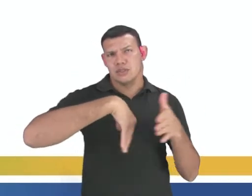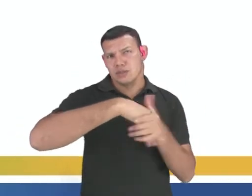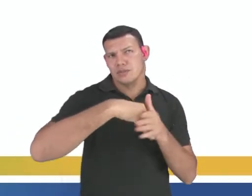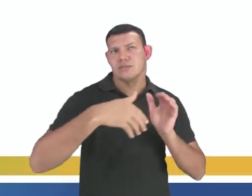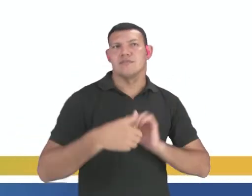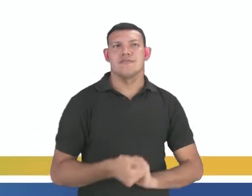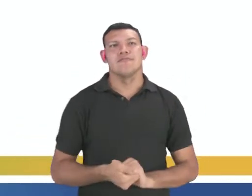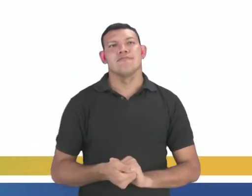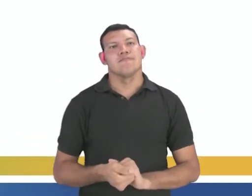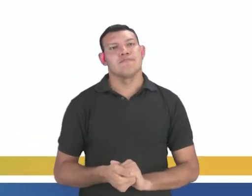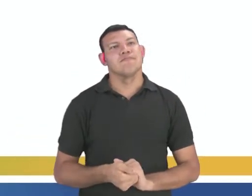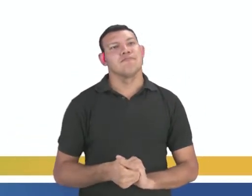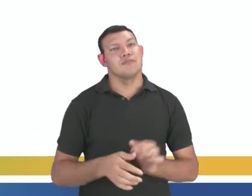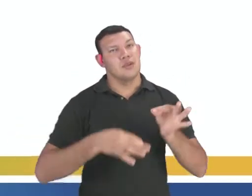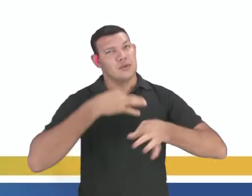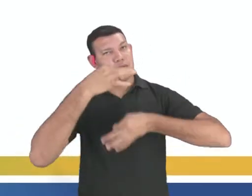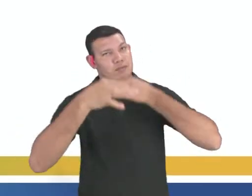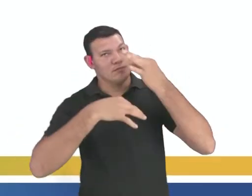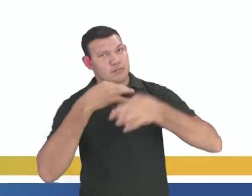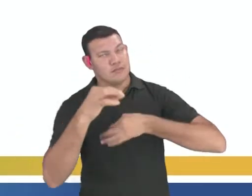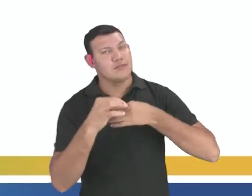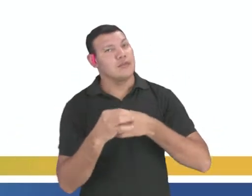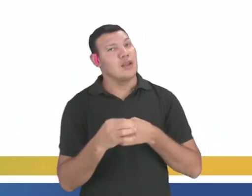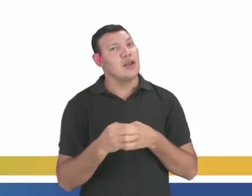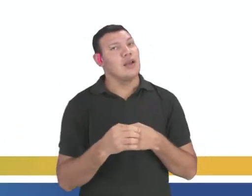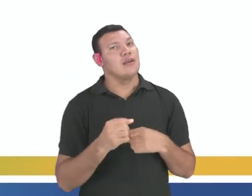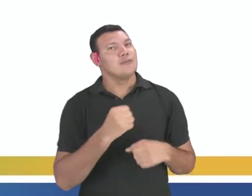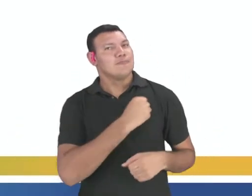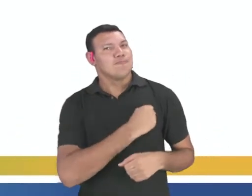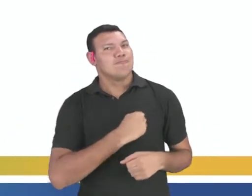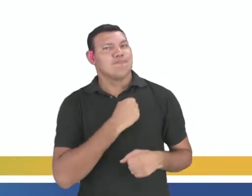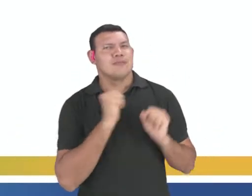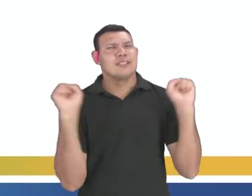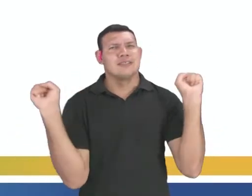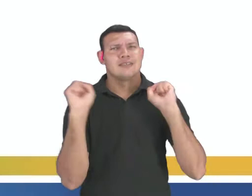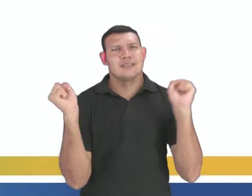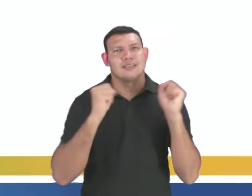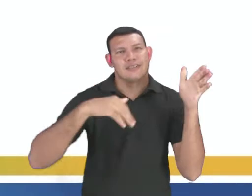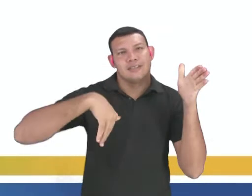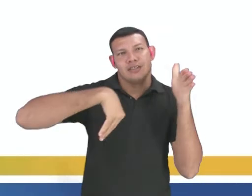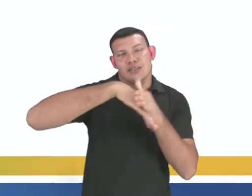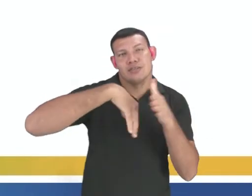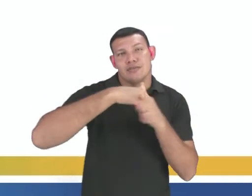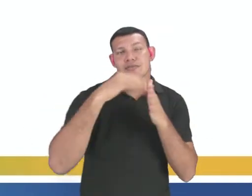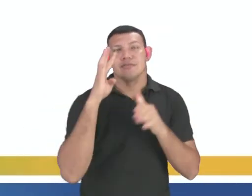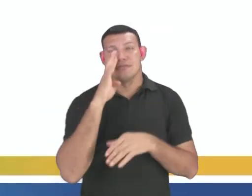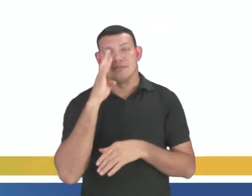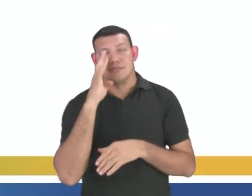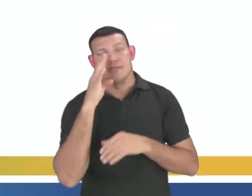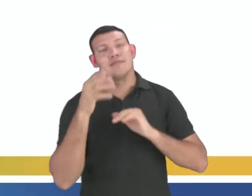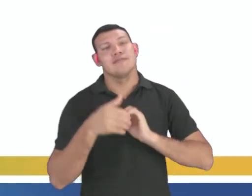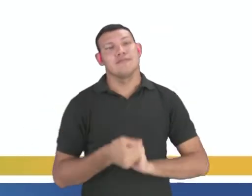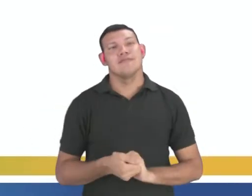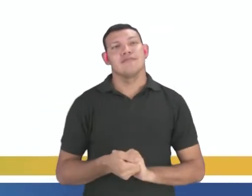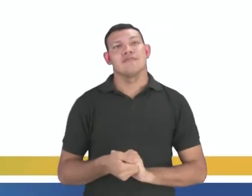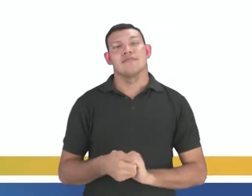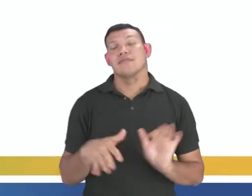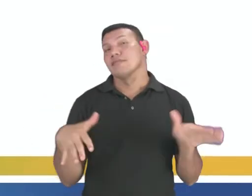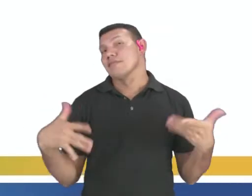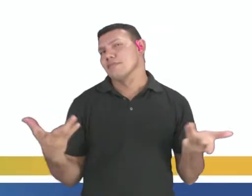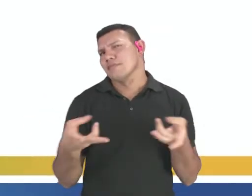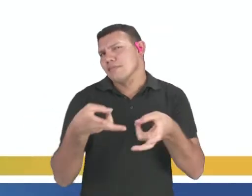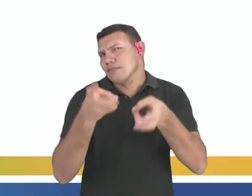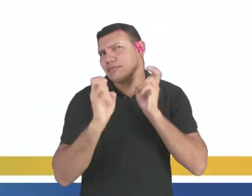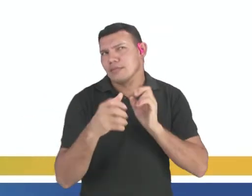assistir partidas de xadrez. E vocês? Qual o esporte mais gostam de praticar e de assistir? Então, o que a gente pode